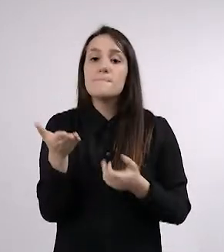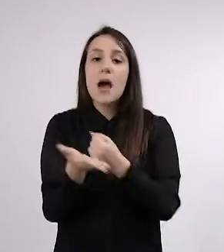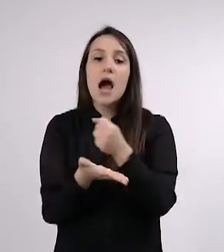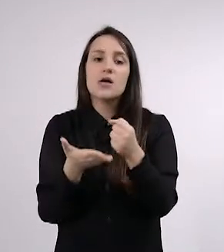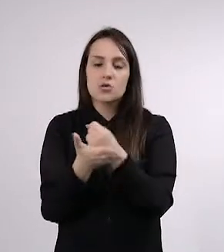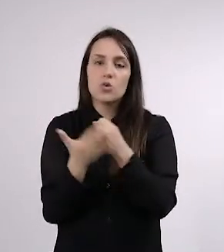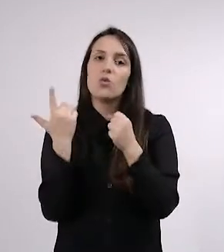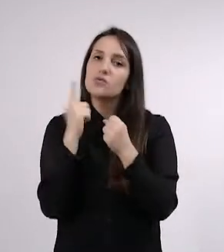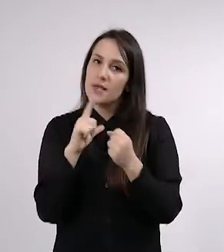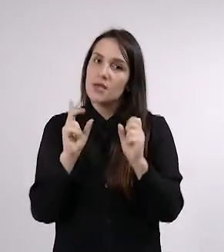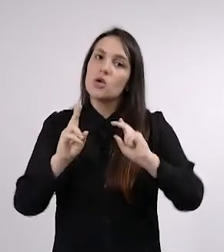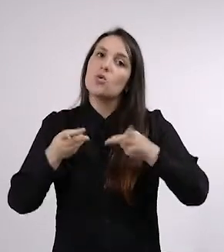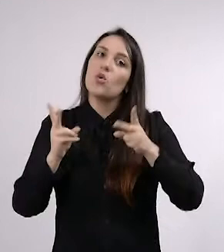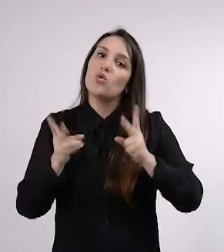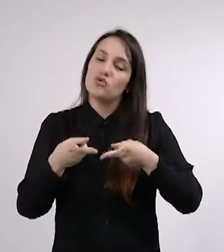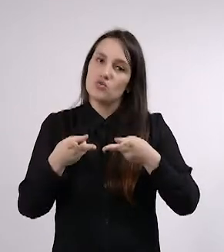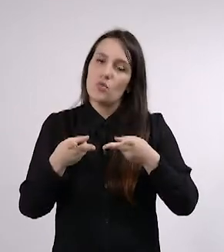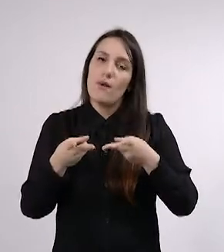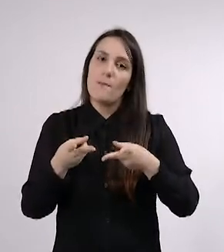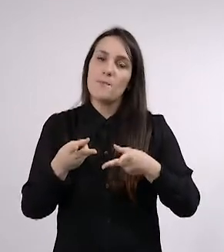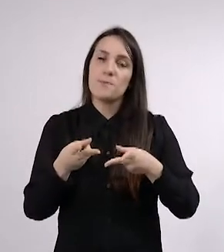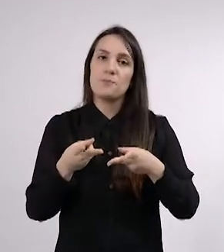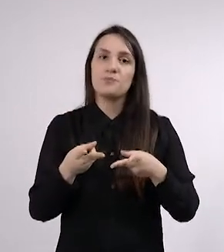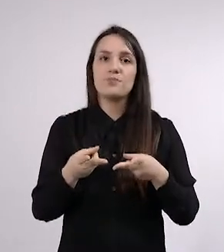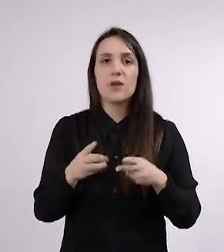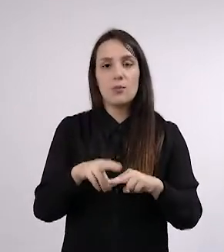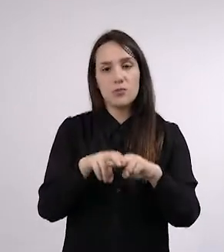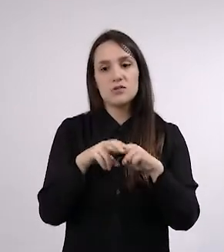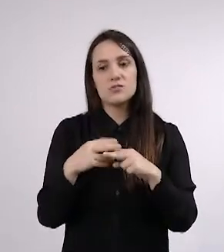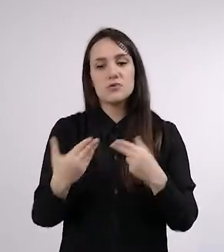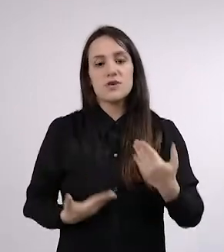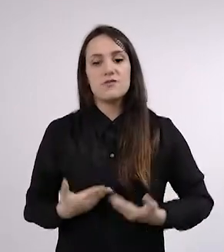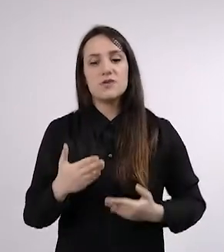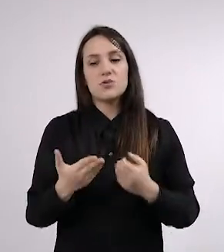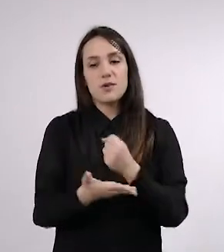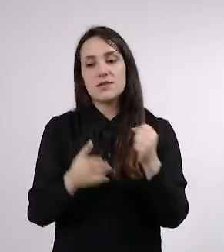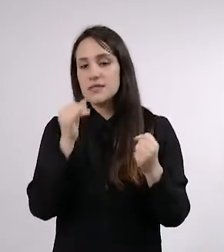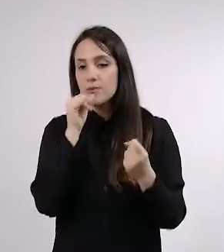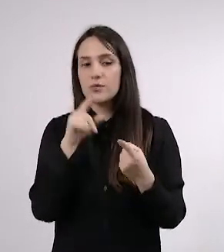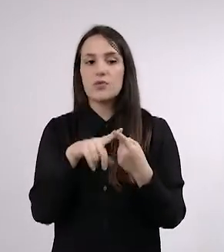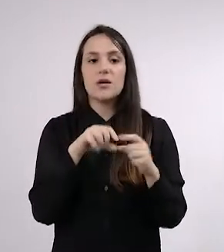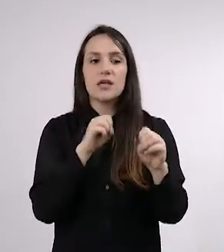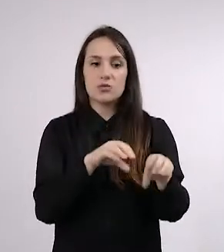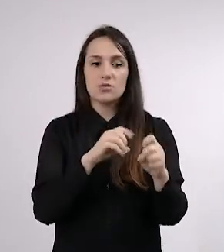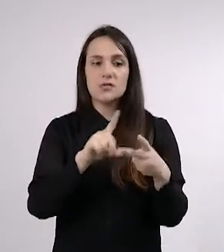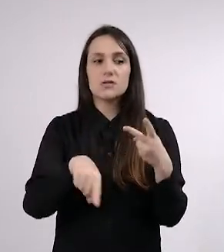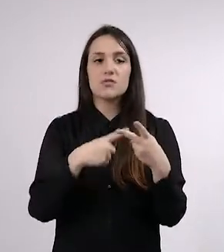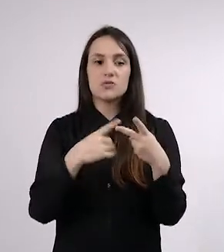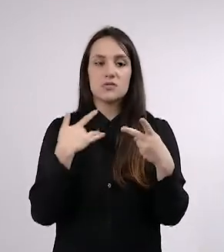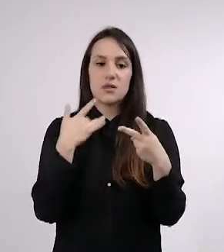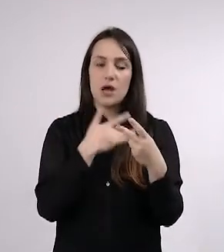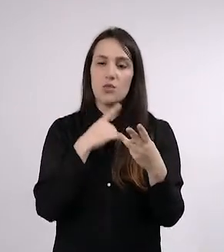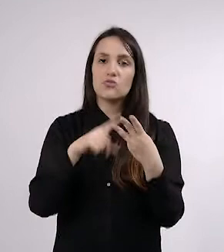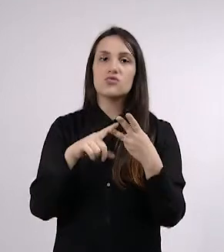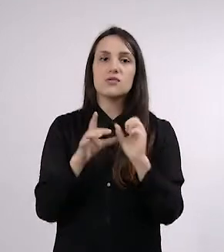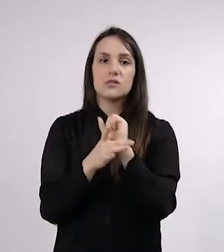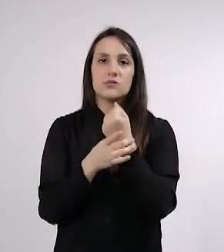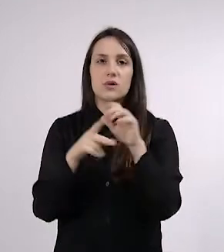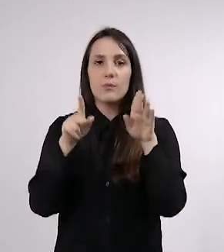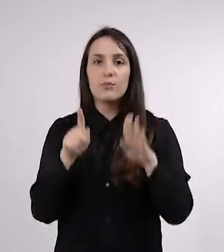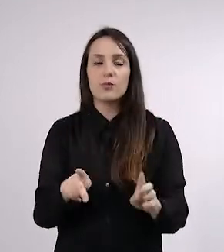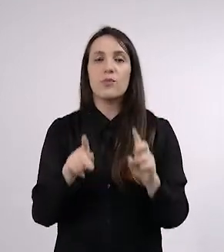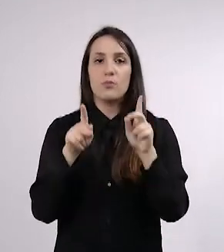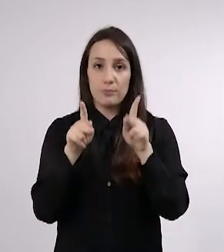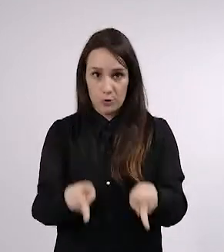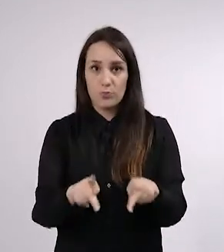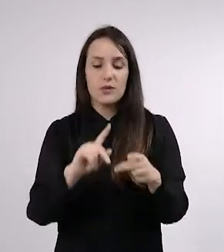para poder fazer frente a essa situação. Então, os serviços essenciais como educação, saúde, segurança